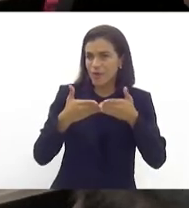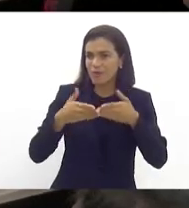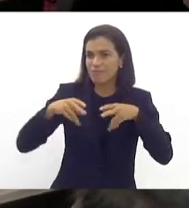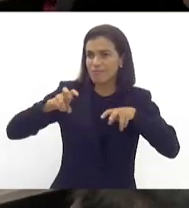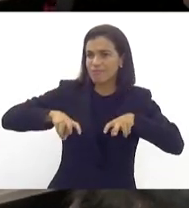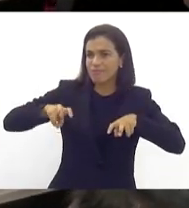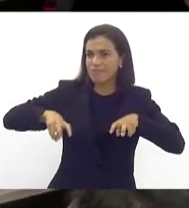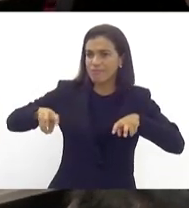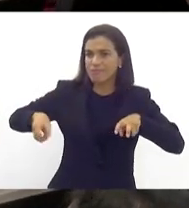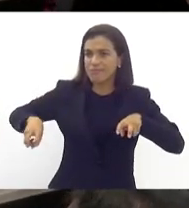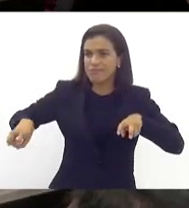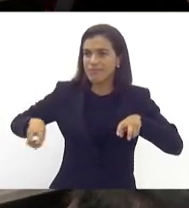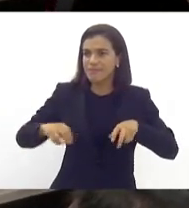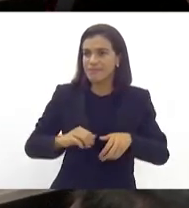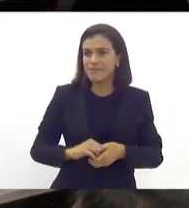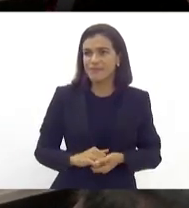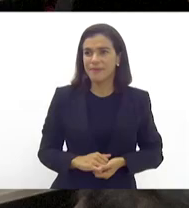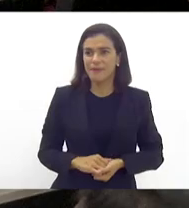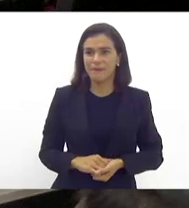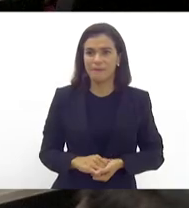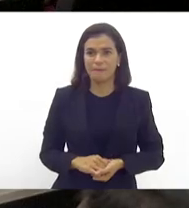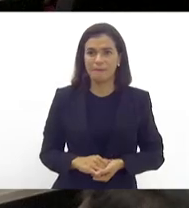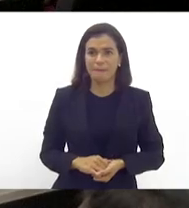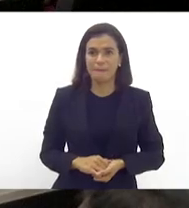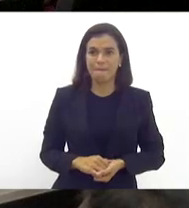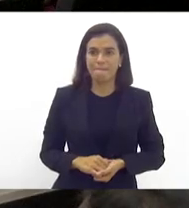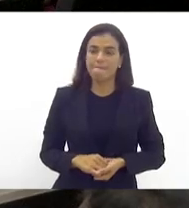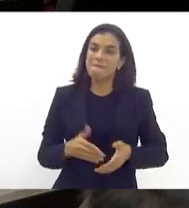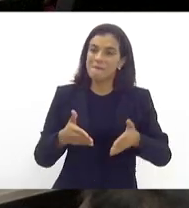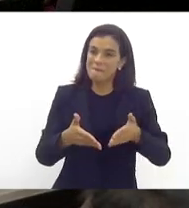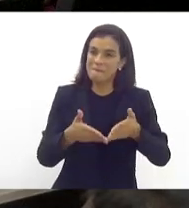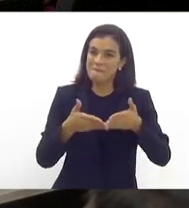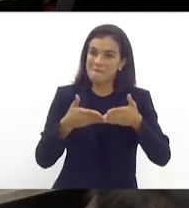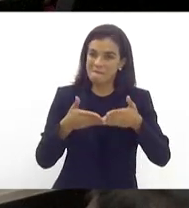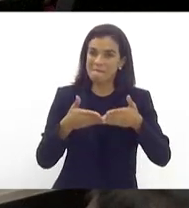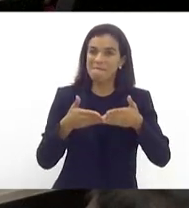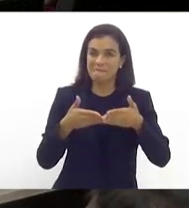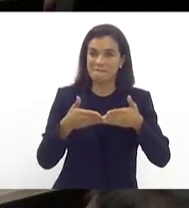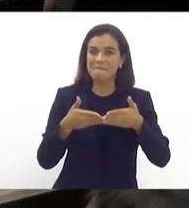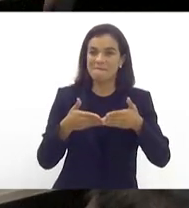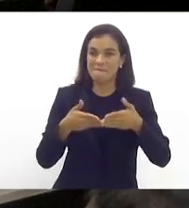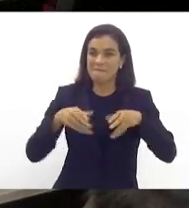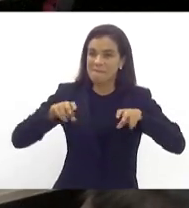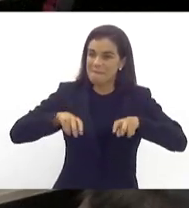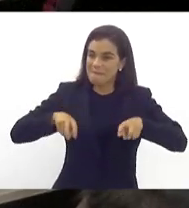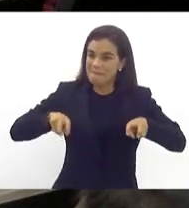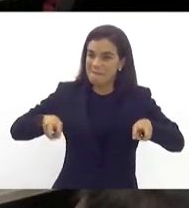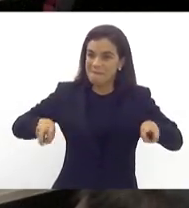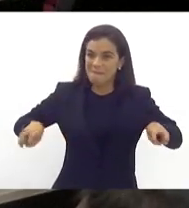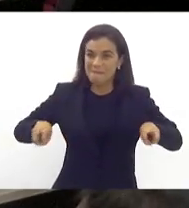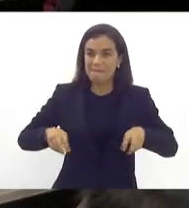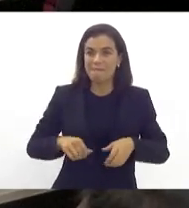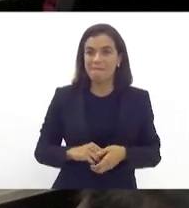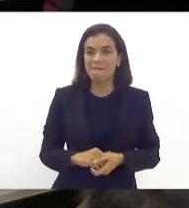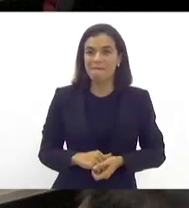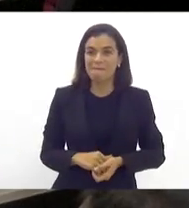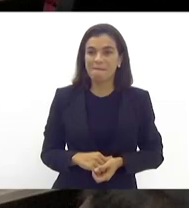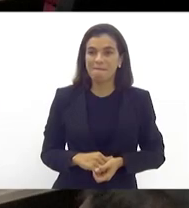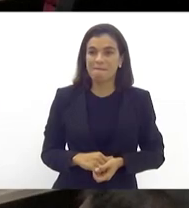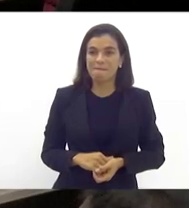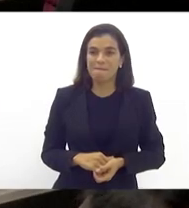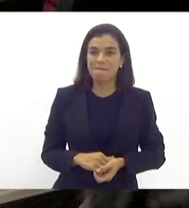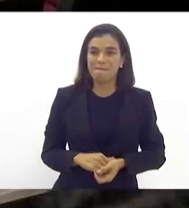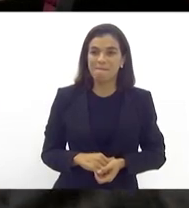aqui dout Regina PED por favor não D Regina conosco aqui Pinho mais lá coloca um pouquinho mais